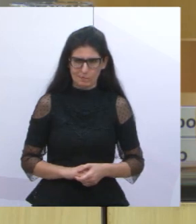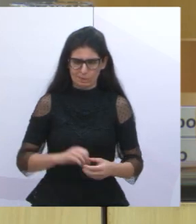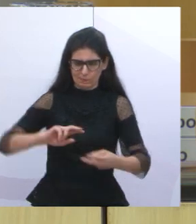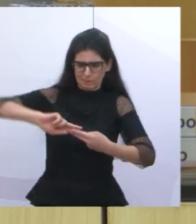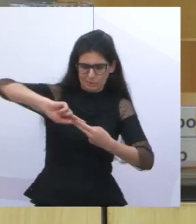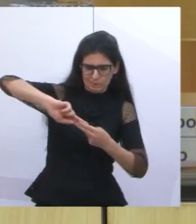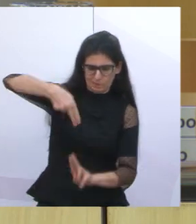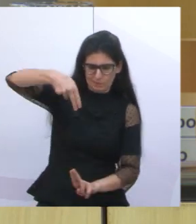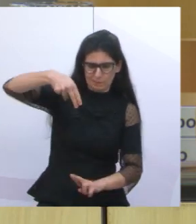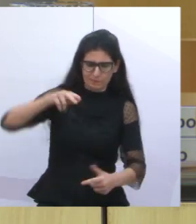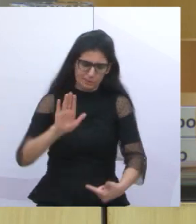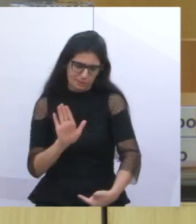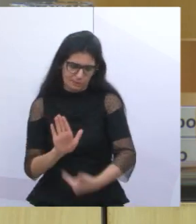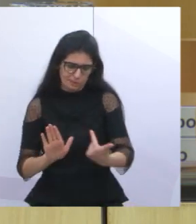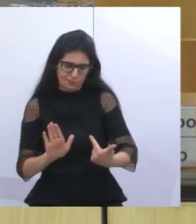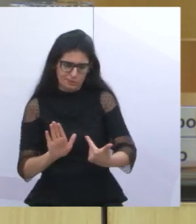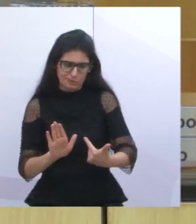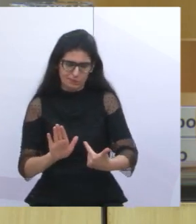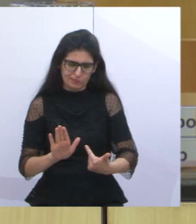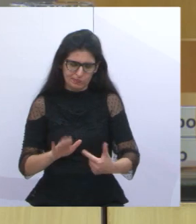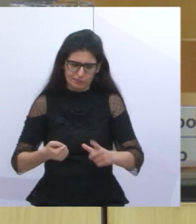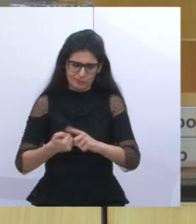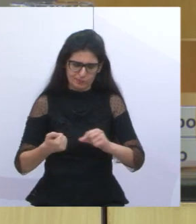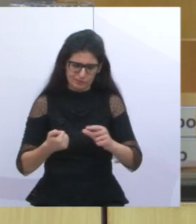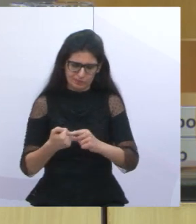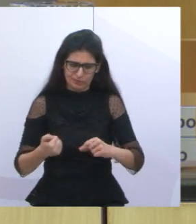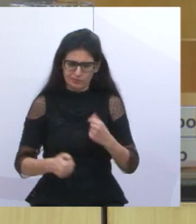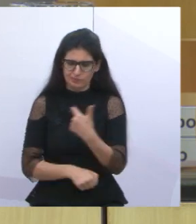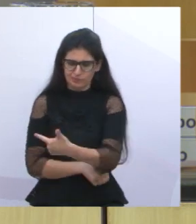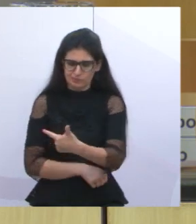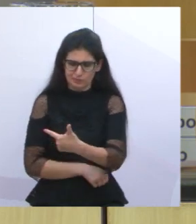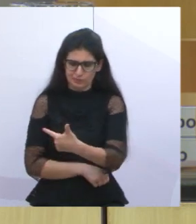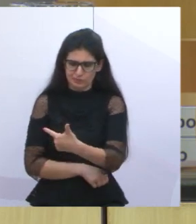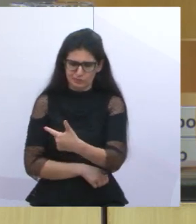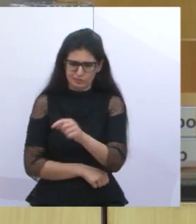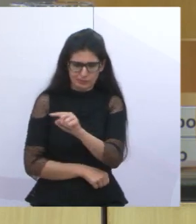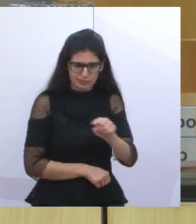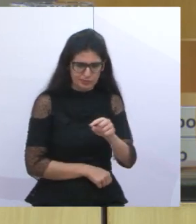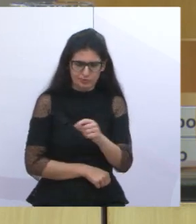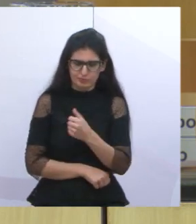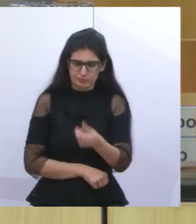epígrafe 2º ao artigo 2-A,